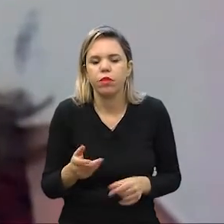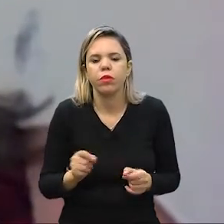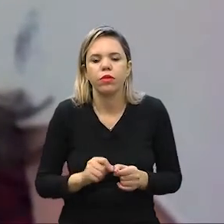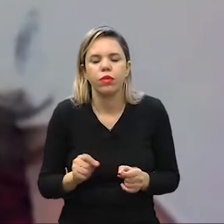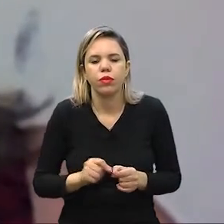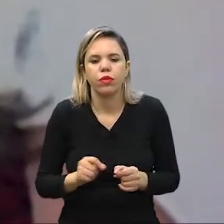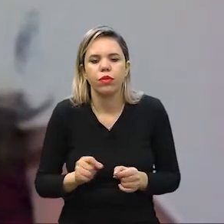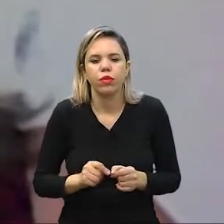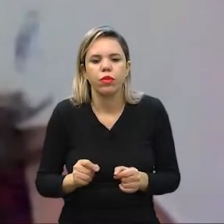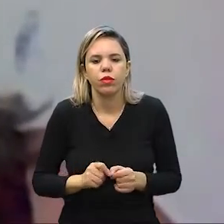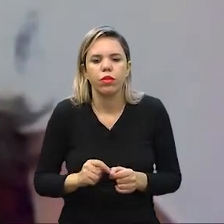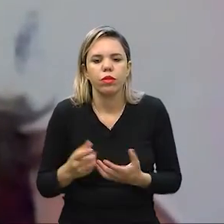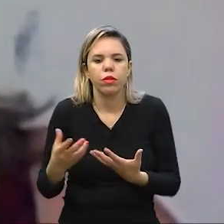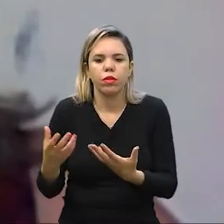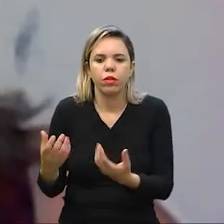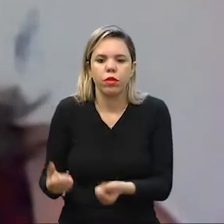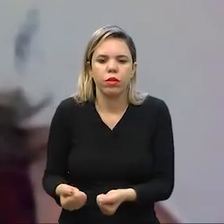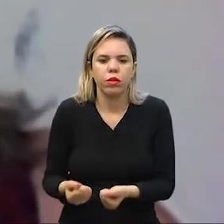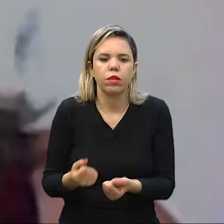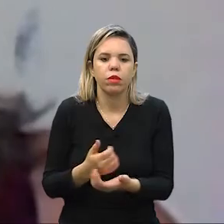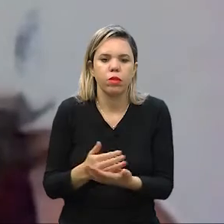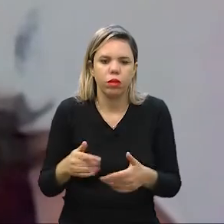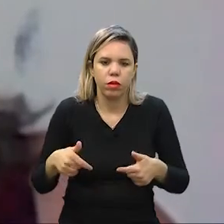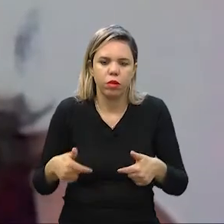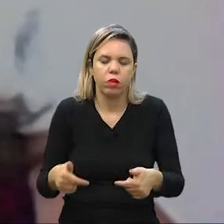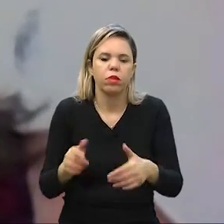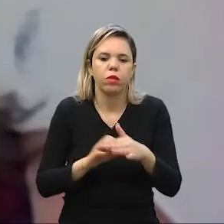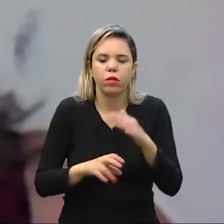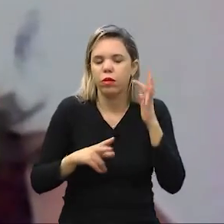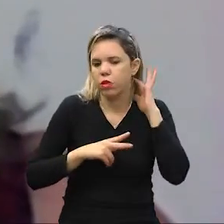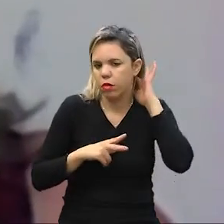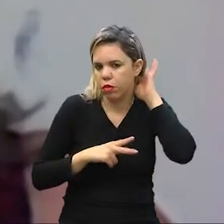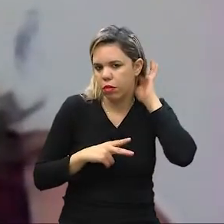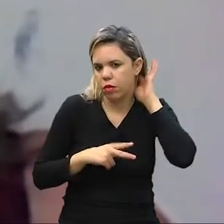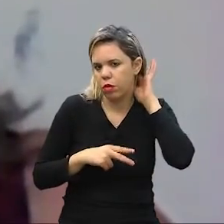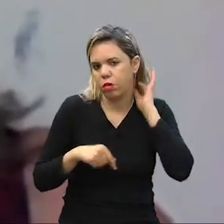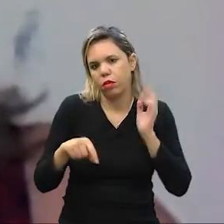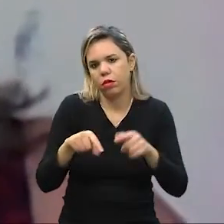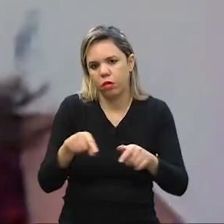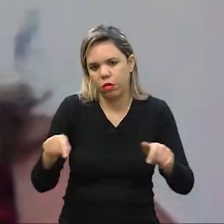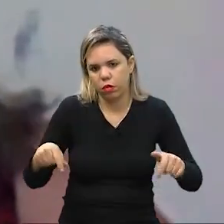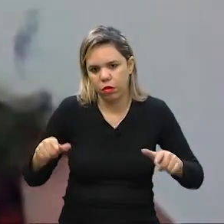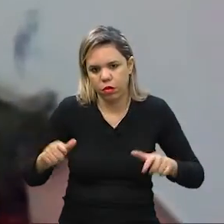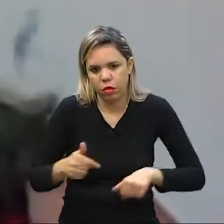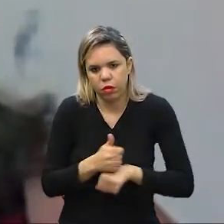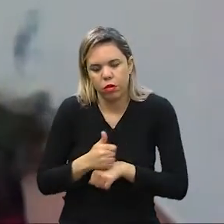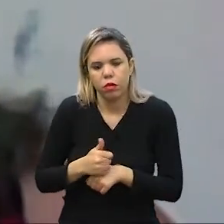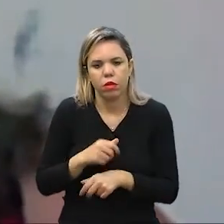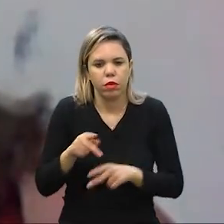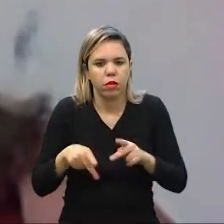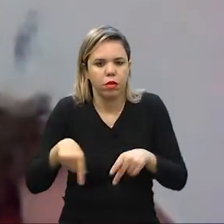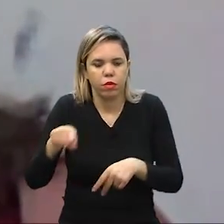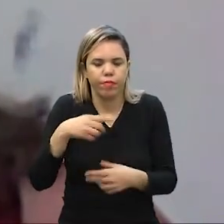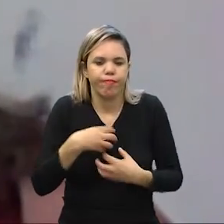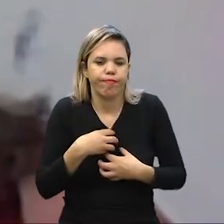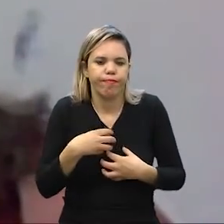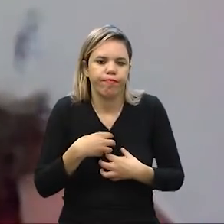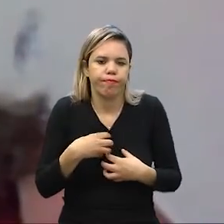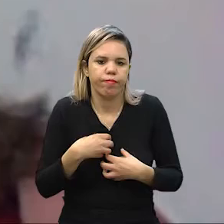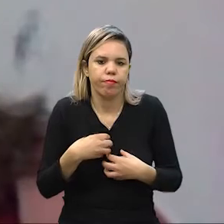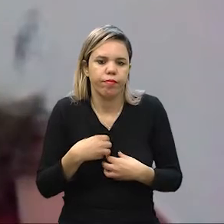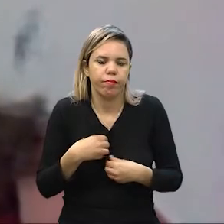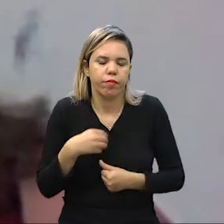de fazer a concessão para a iniciativa privada dessas áreas. E aí a população vai